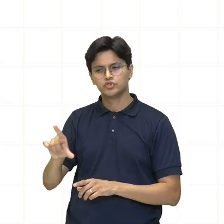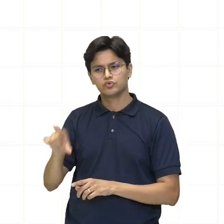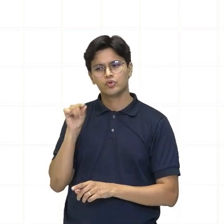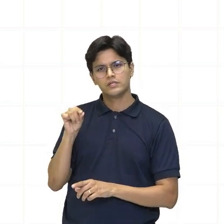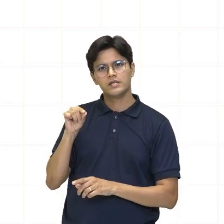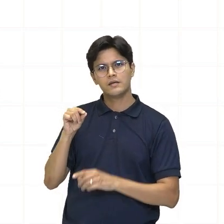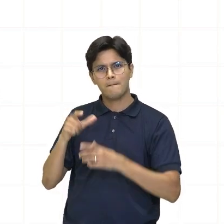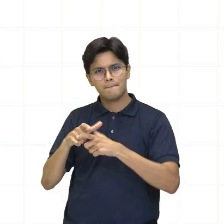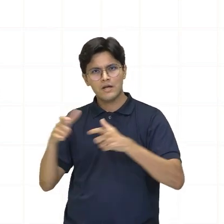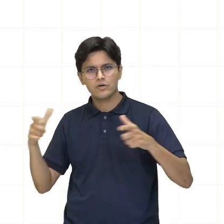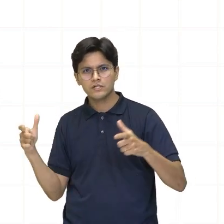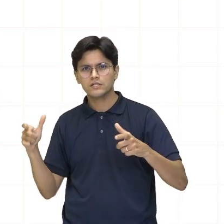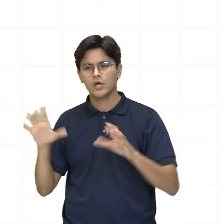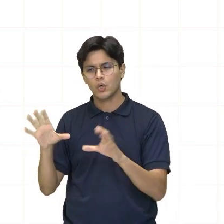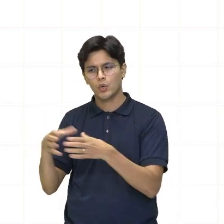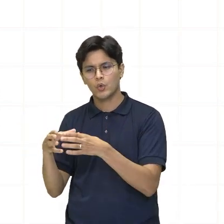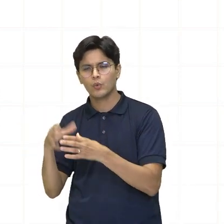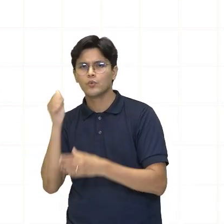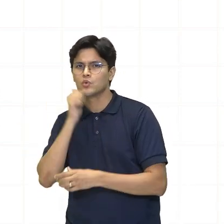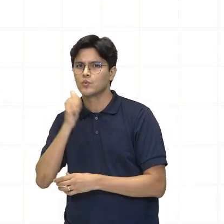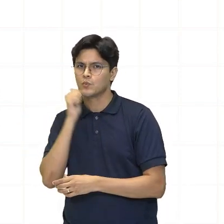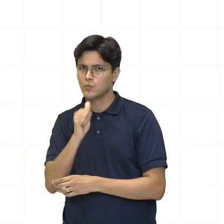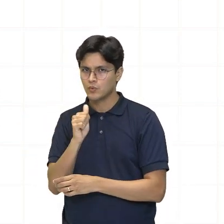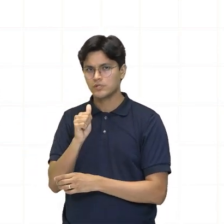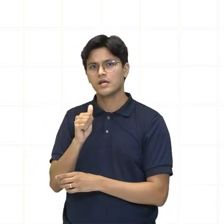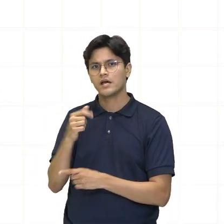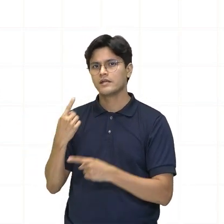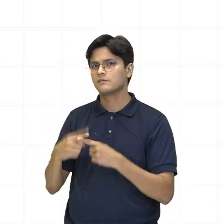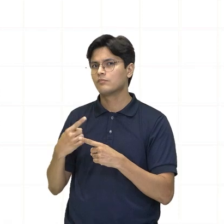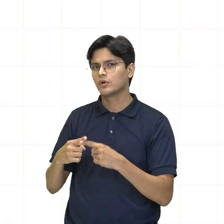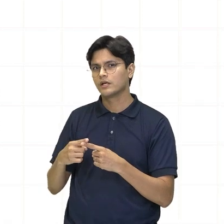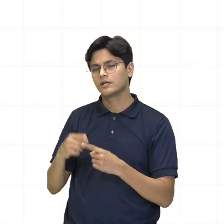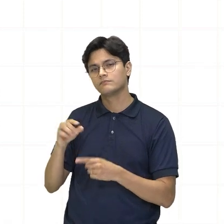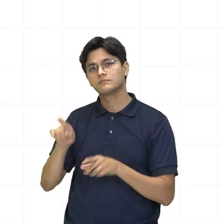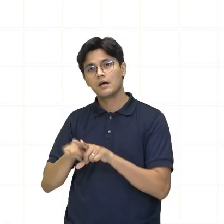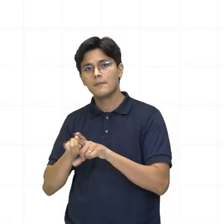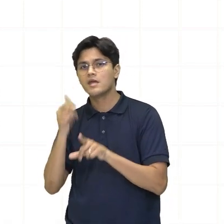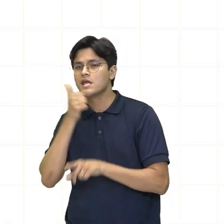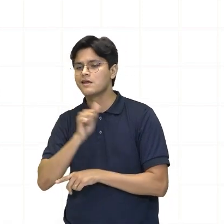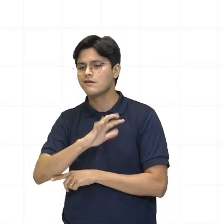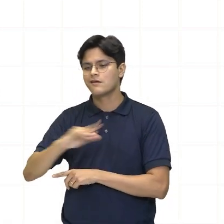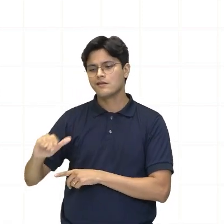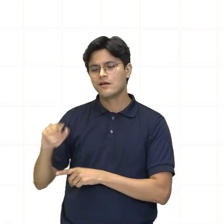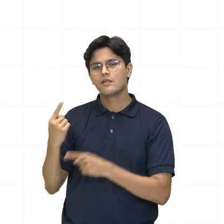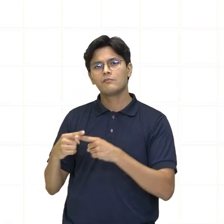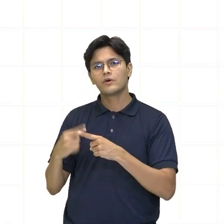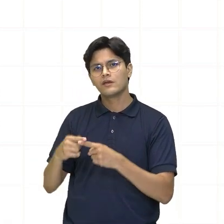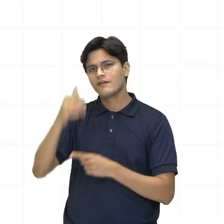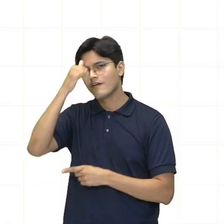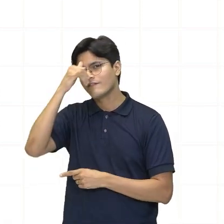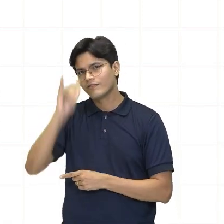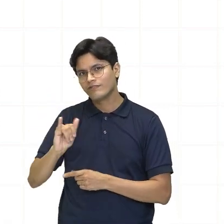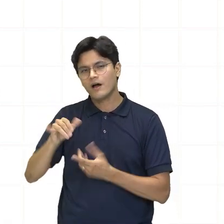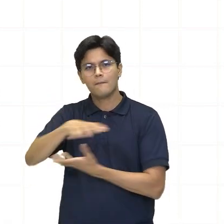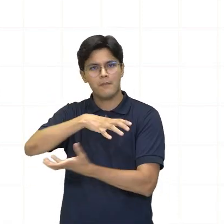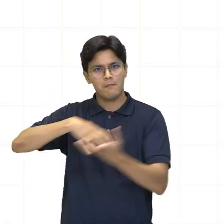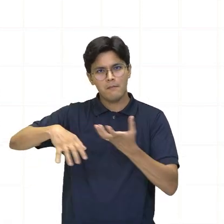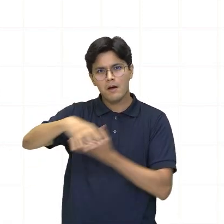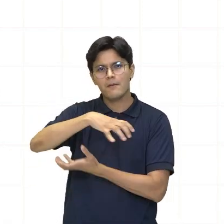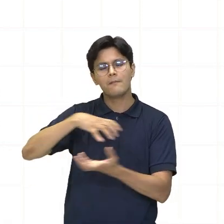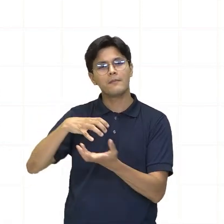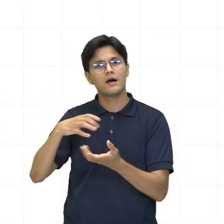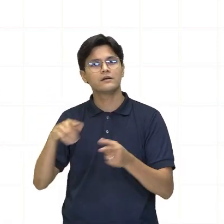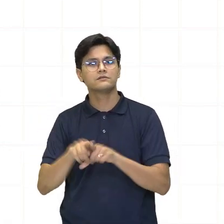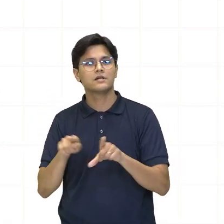não ofereciam grandes riscos de rebeldia. Além disso, as mulheres poderiam gerar novos